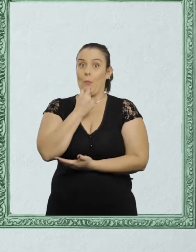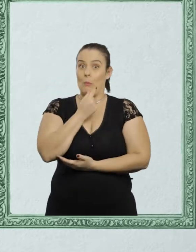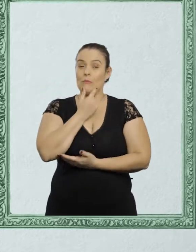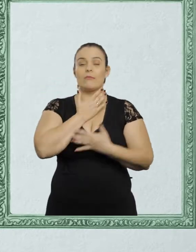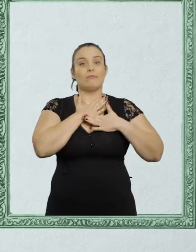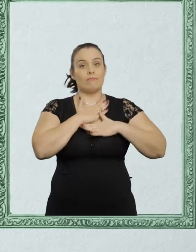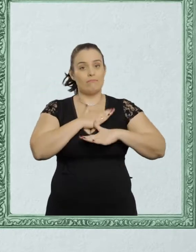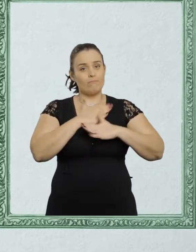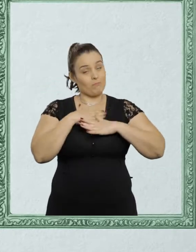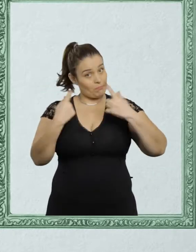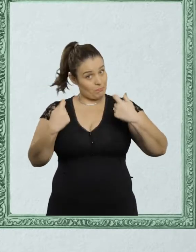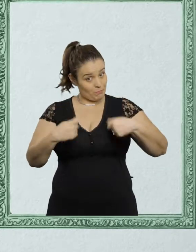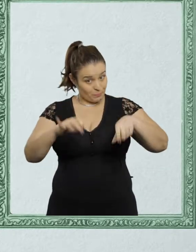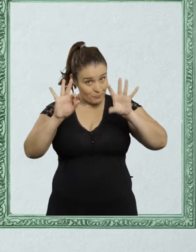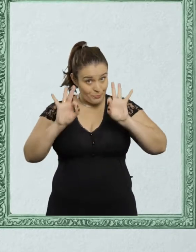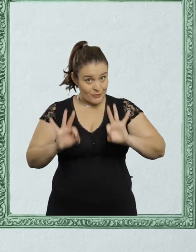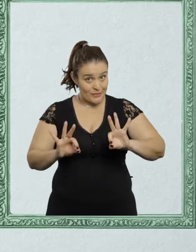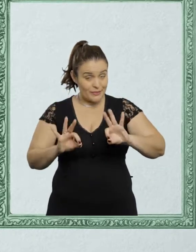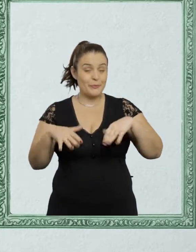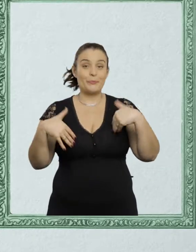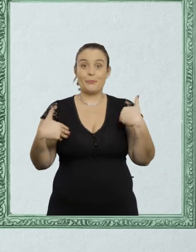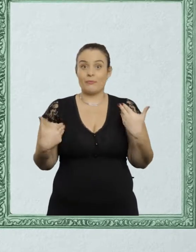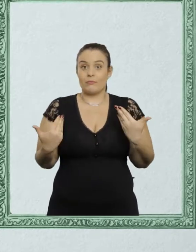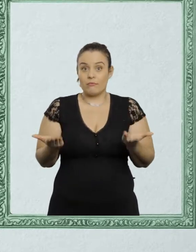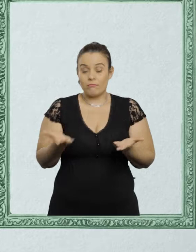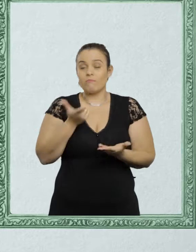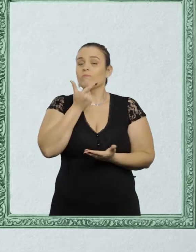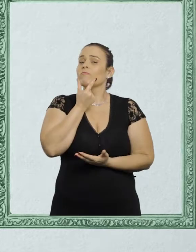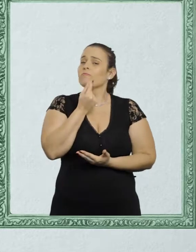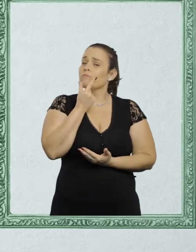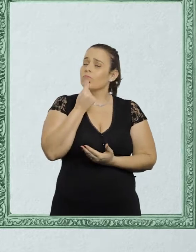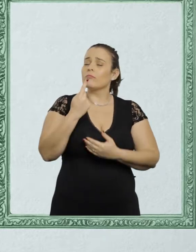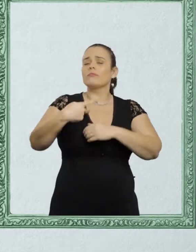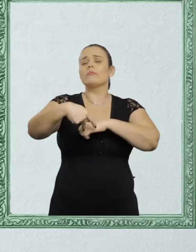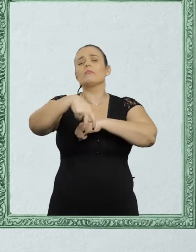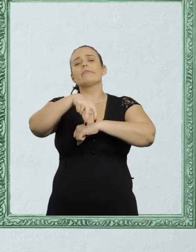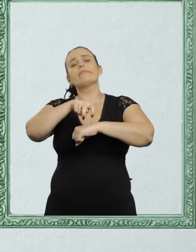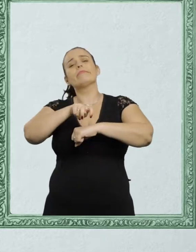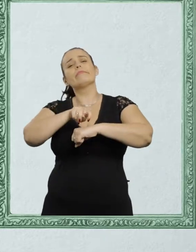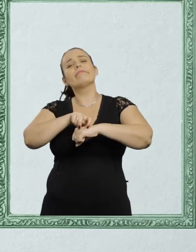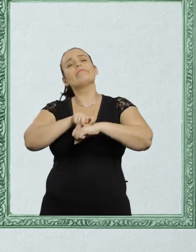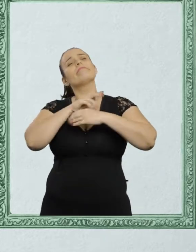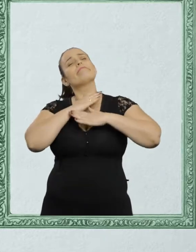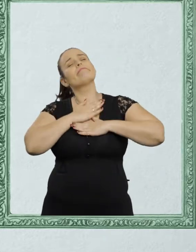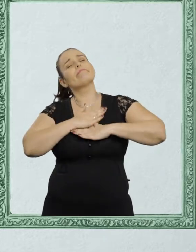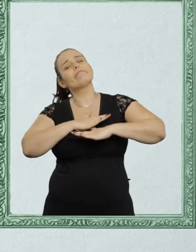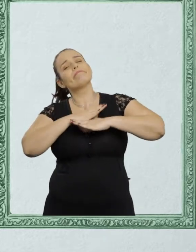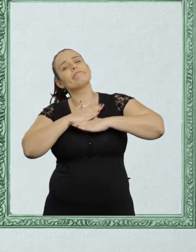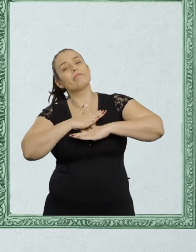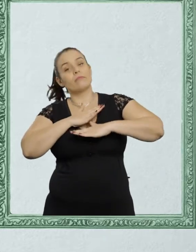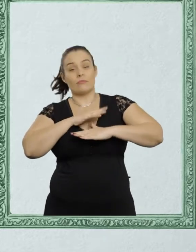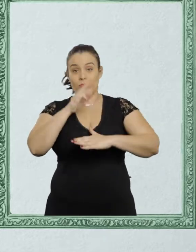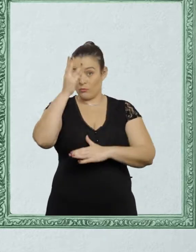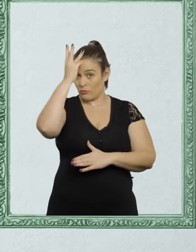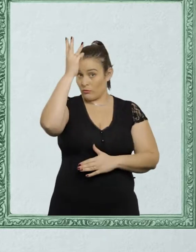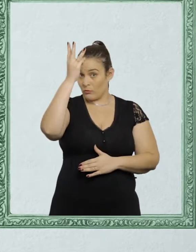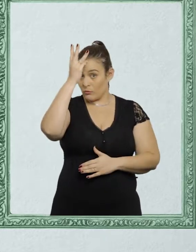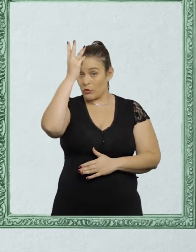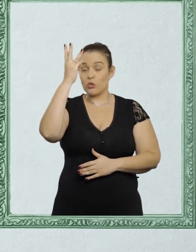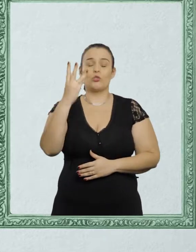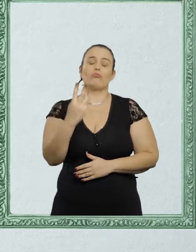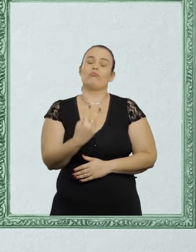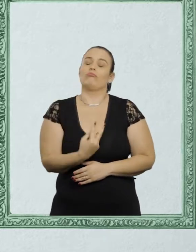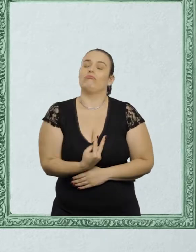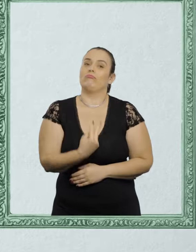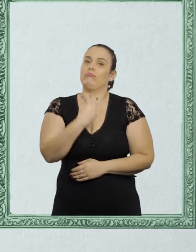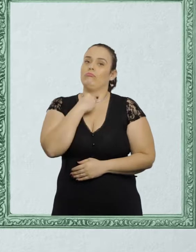descansassem de verdade. Um dia, os meninos estavam descansando na Pedra do Abandono. Wendy estava muito